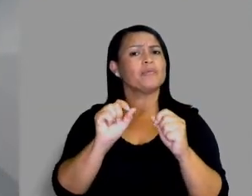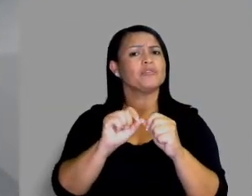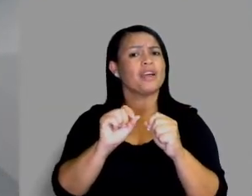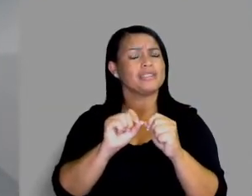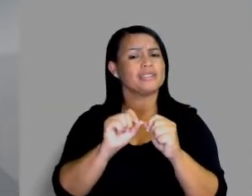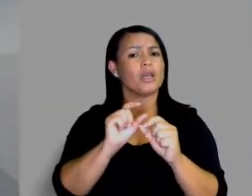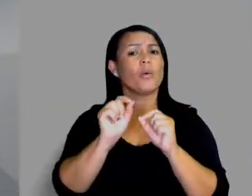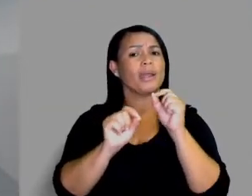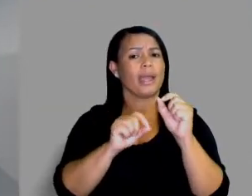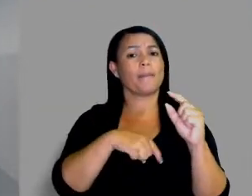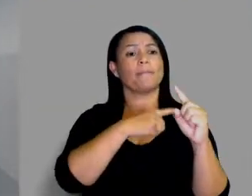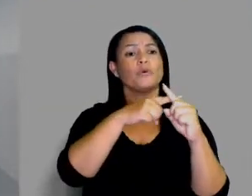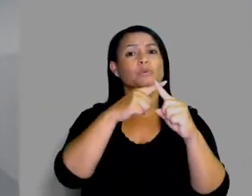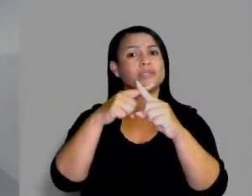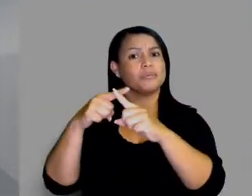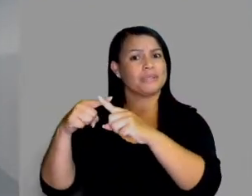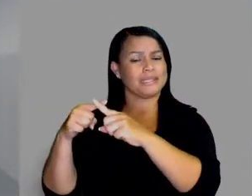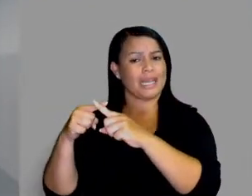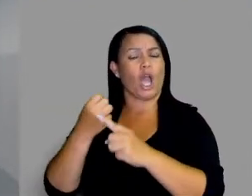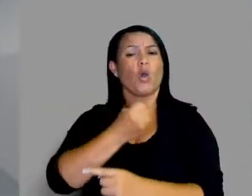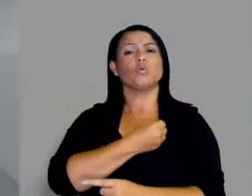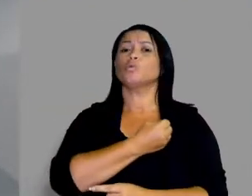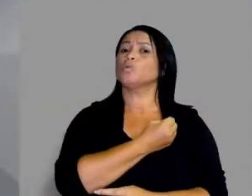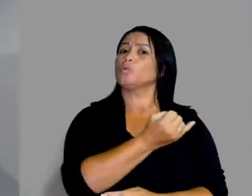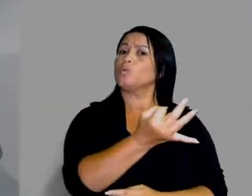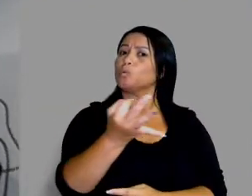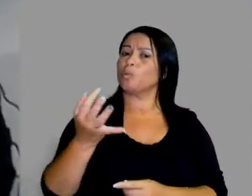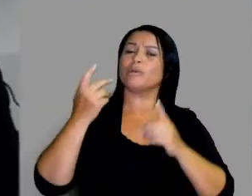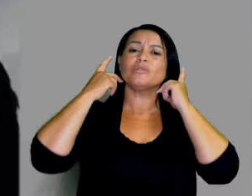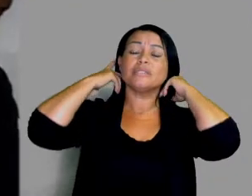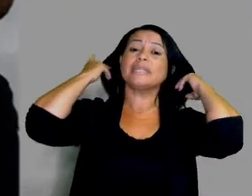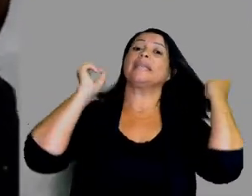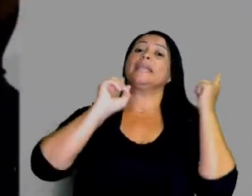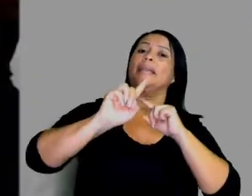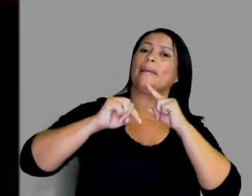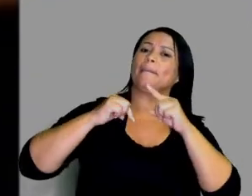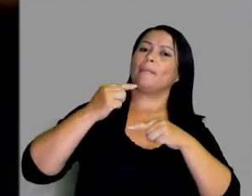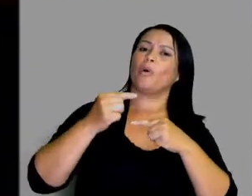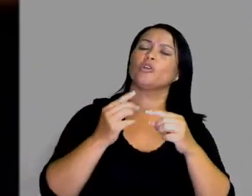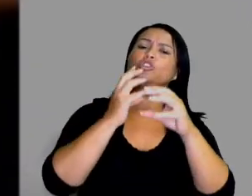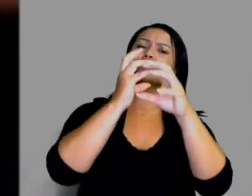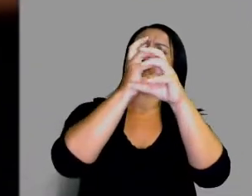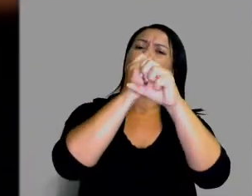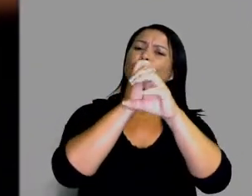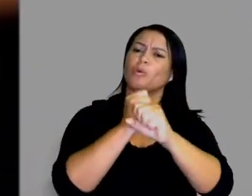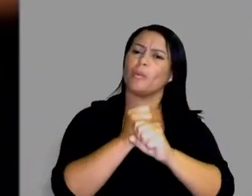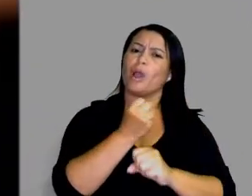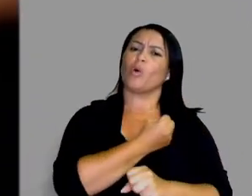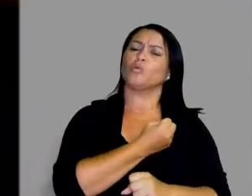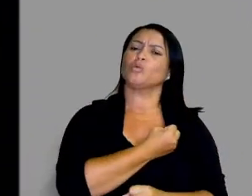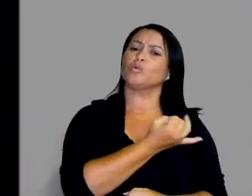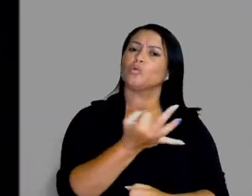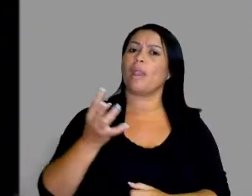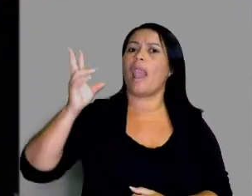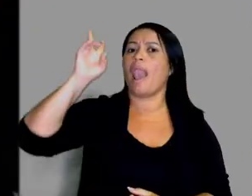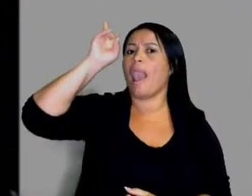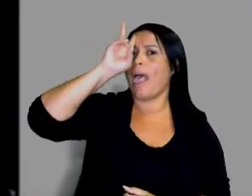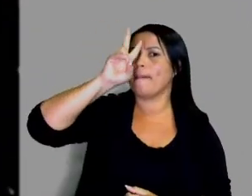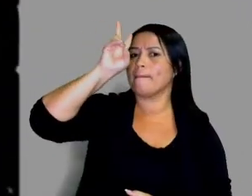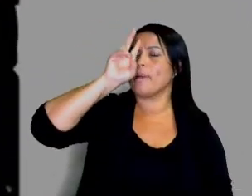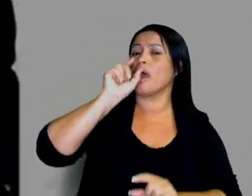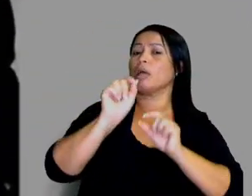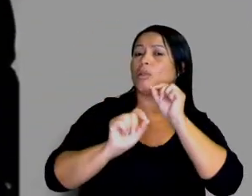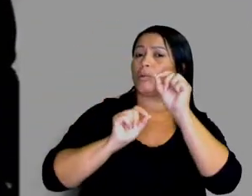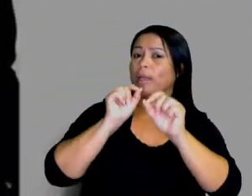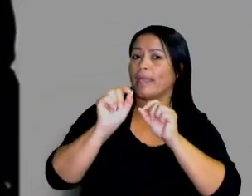aqui. Multiplicar estes números, tá? E depois somar esses números.